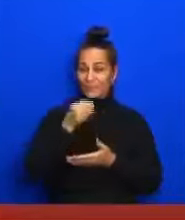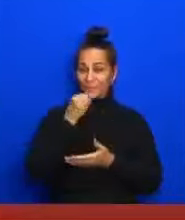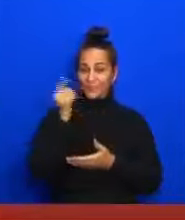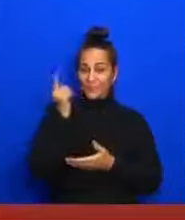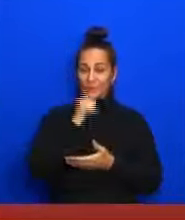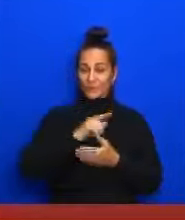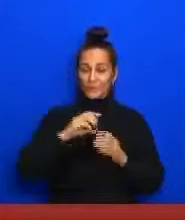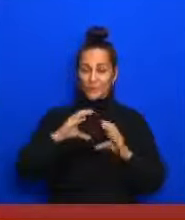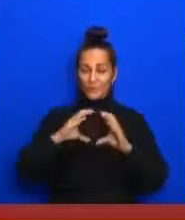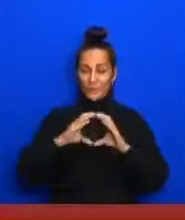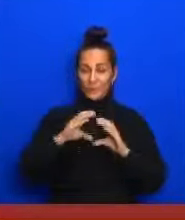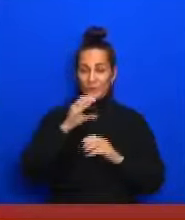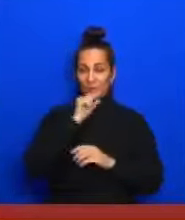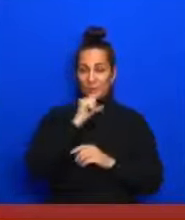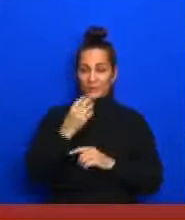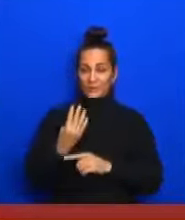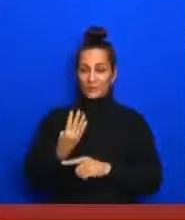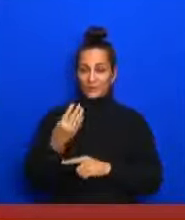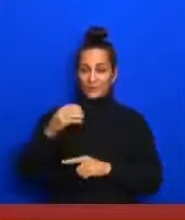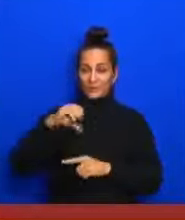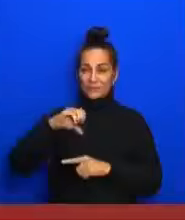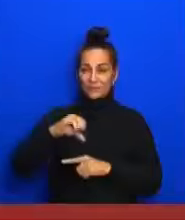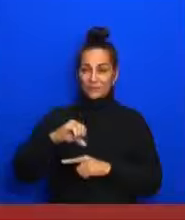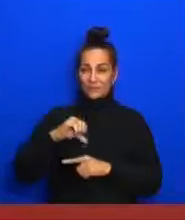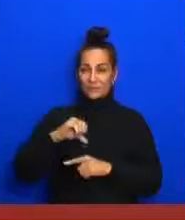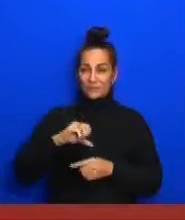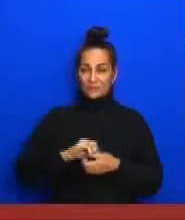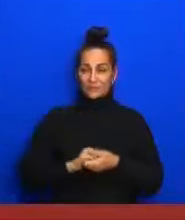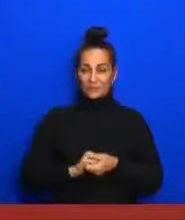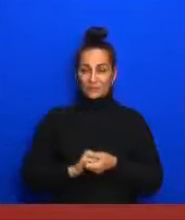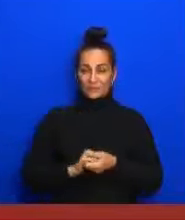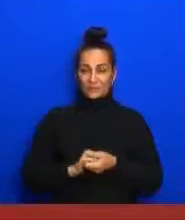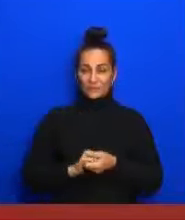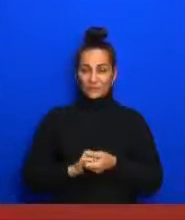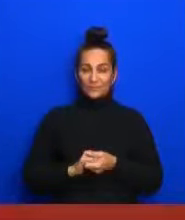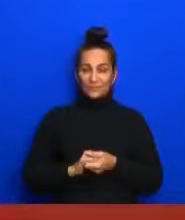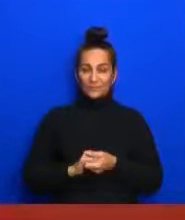chances. Bola laranja 49. Laranja número 49.